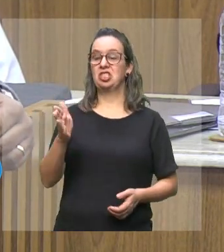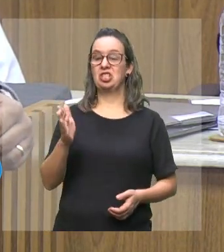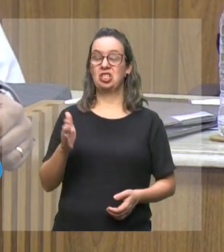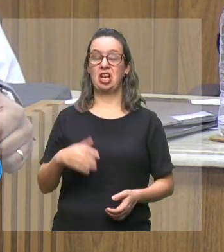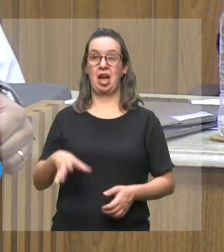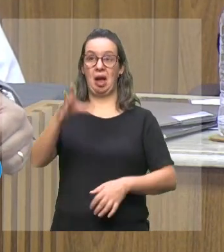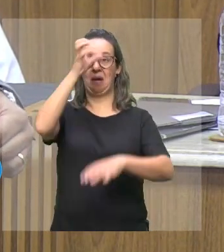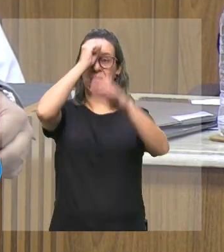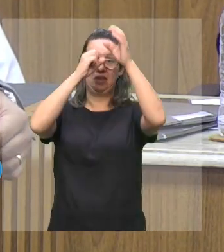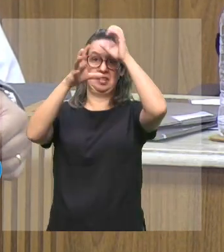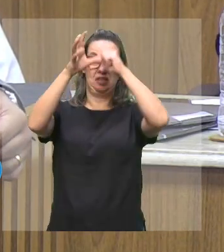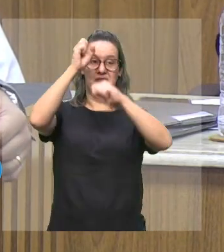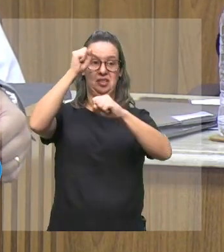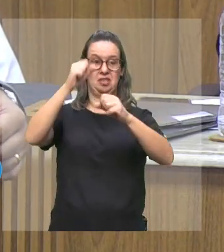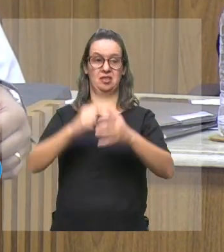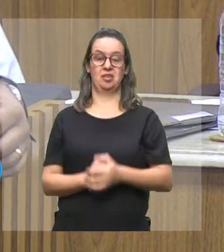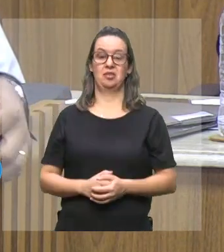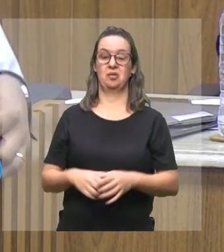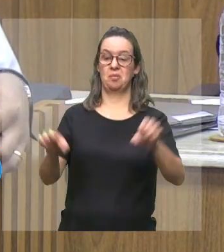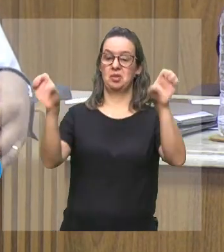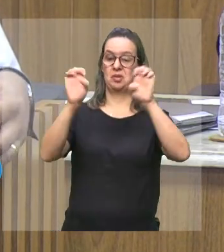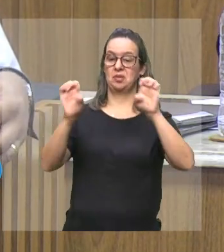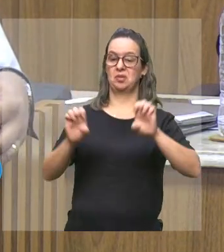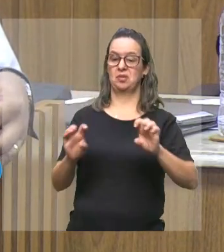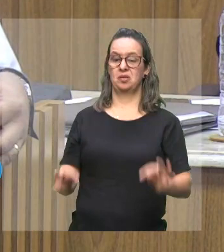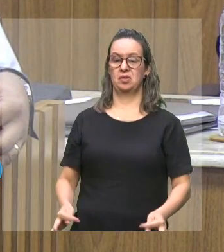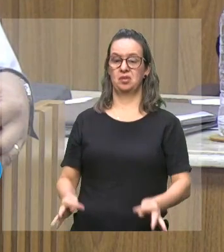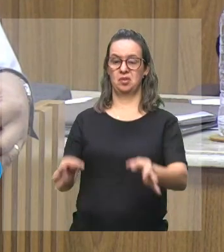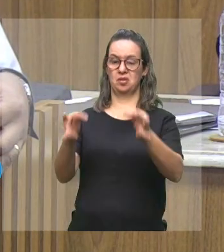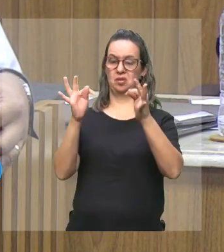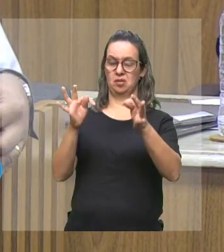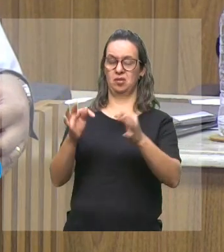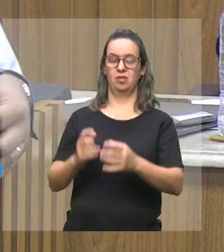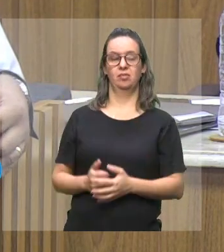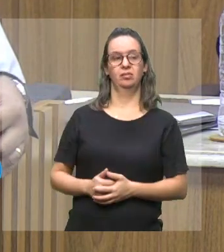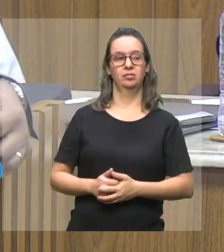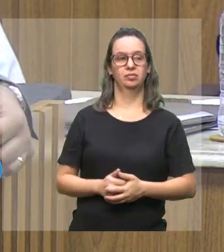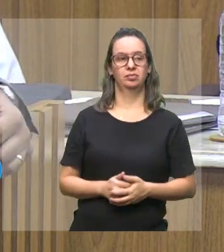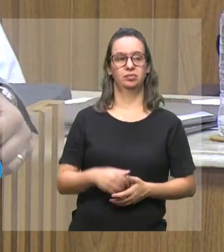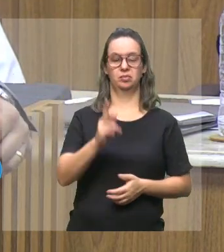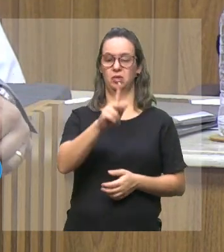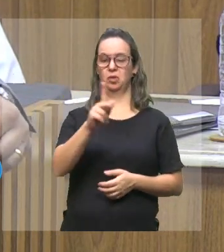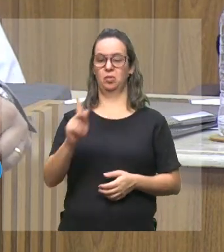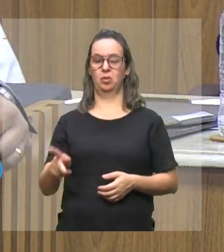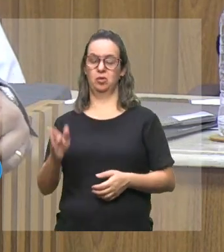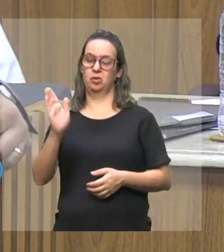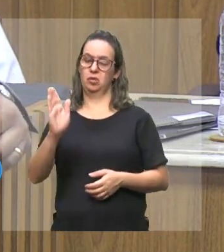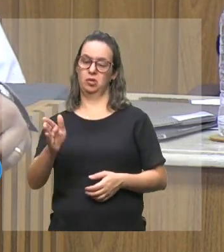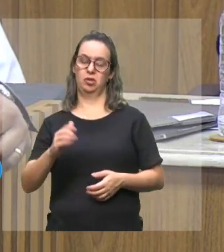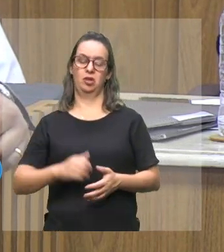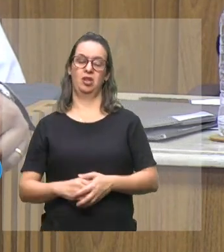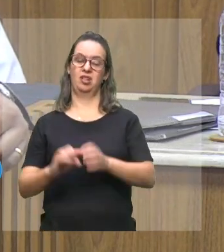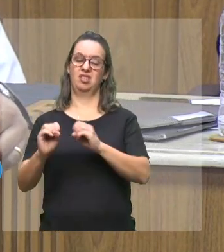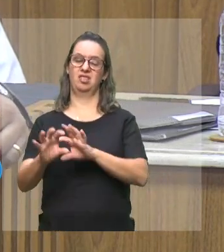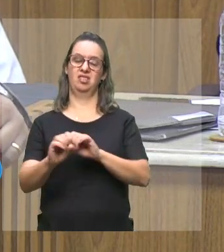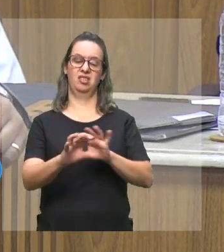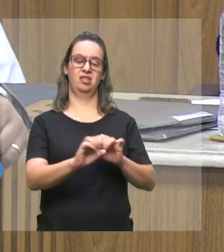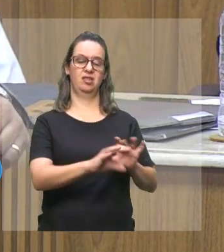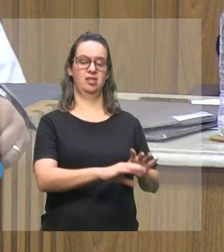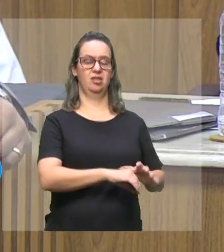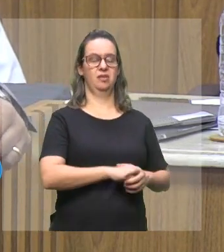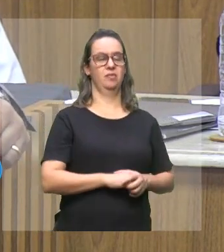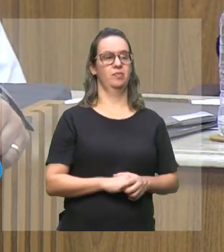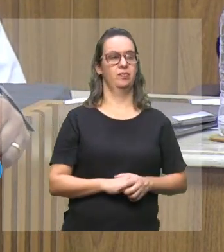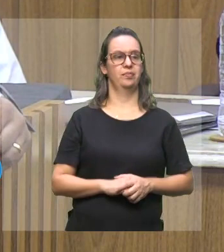uma estrutura tecnológica, com uma estrutura acadêmica por trás, não é? Com professores, doutores, com orientação, não é?